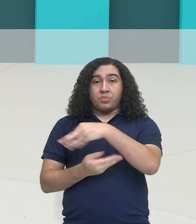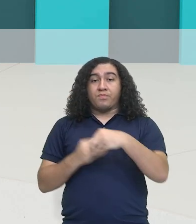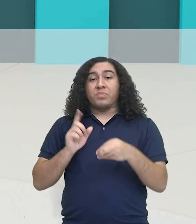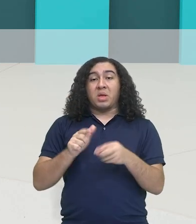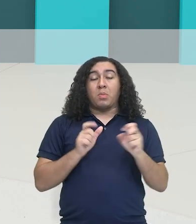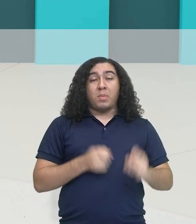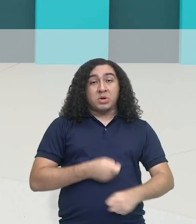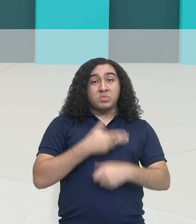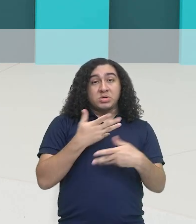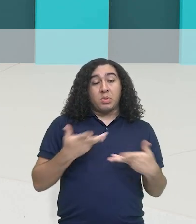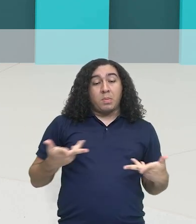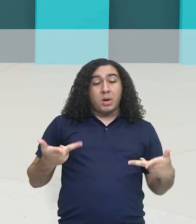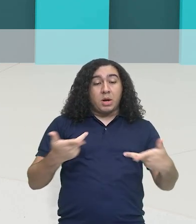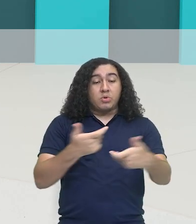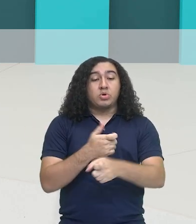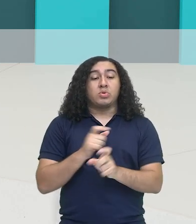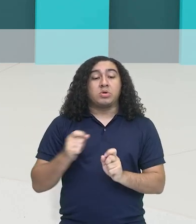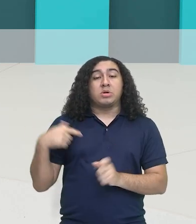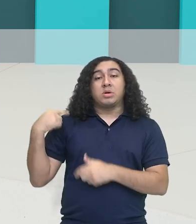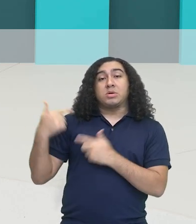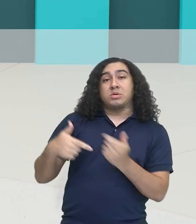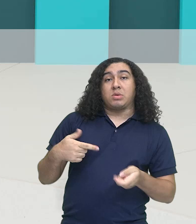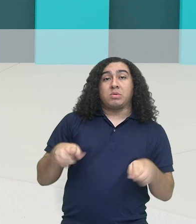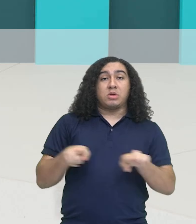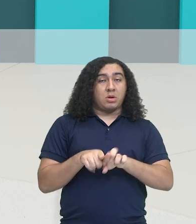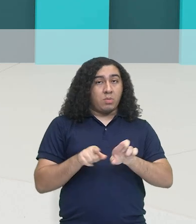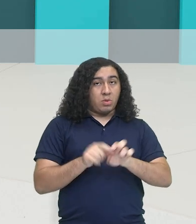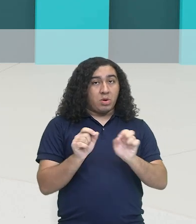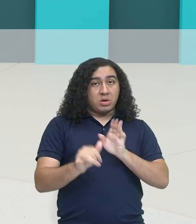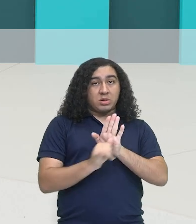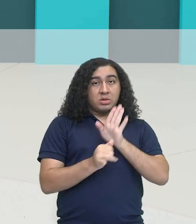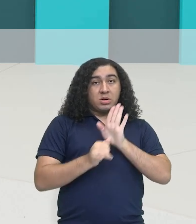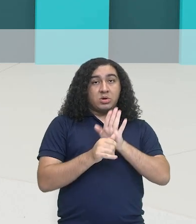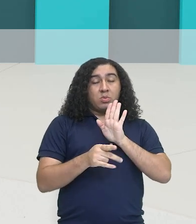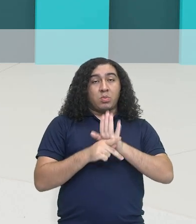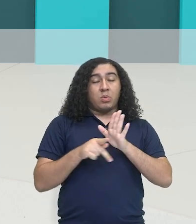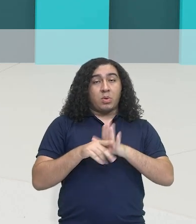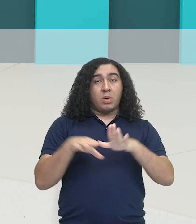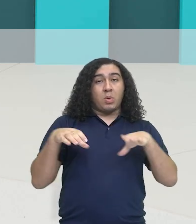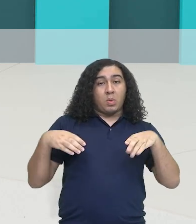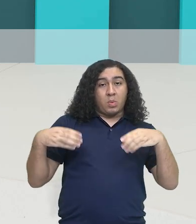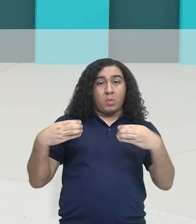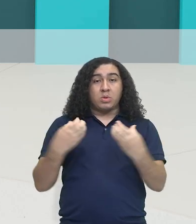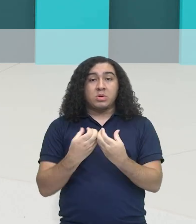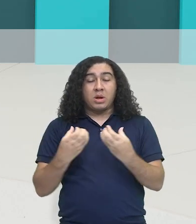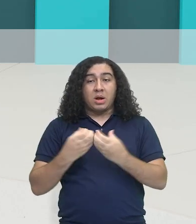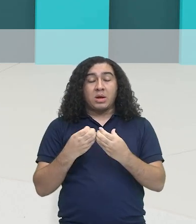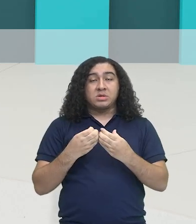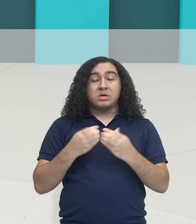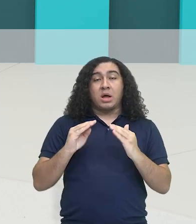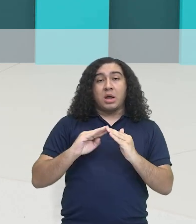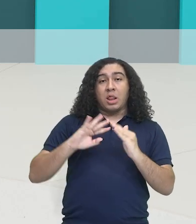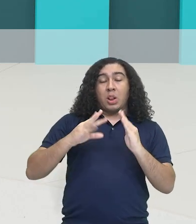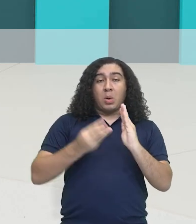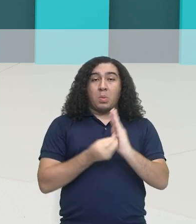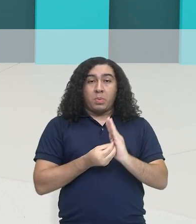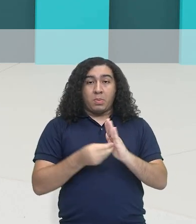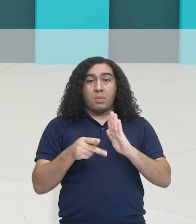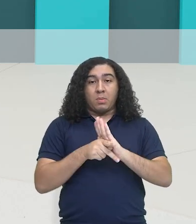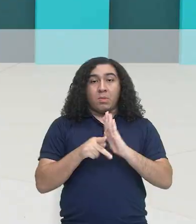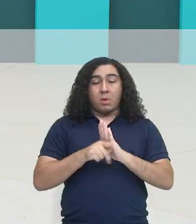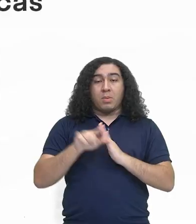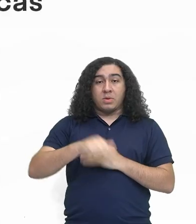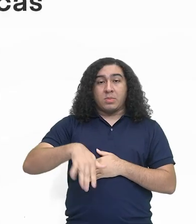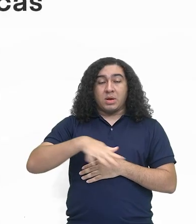expressão rica da herança e também da identidade das comunidades quilombolas da região. Vamos então ver um pouco da